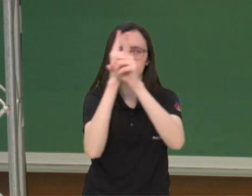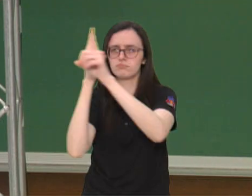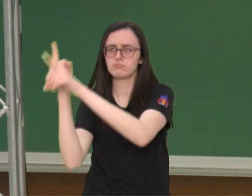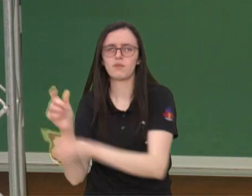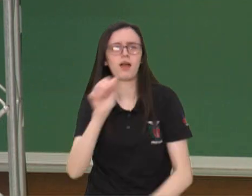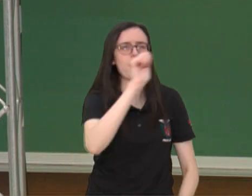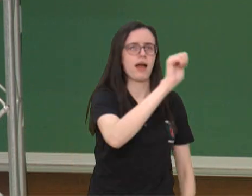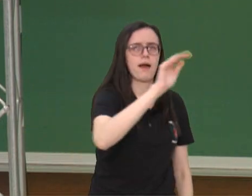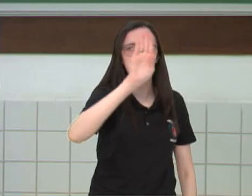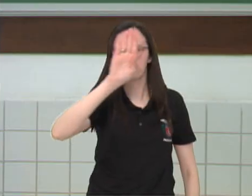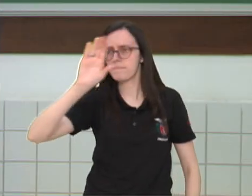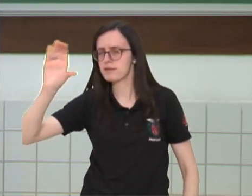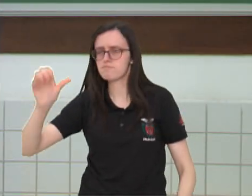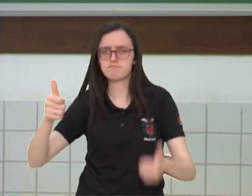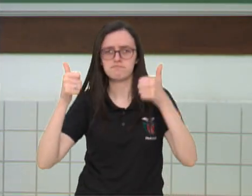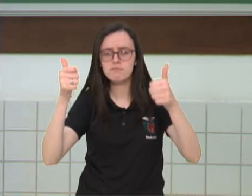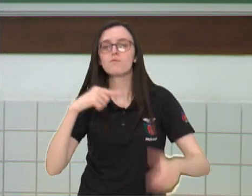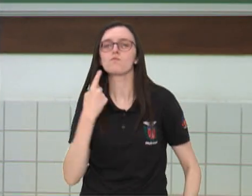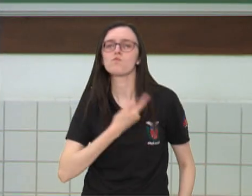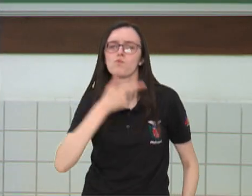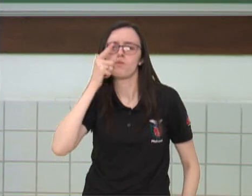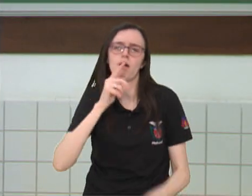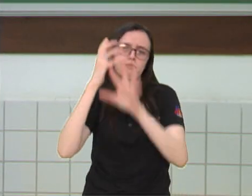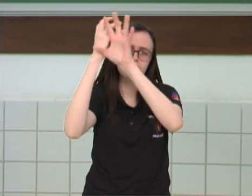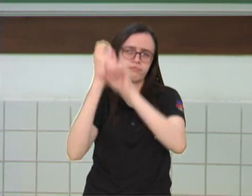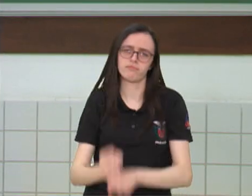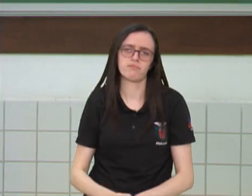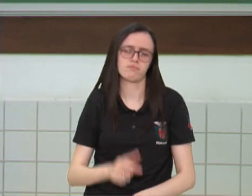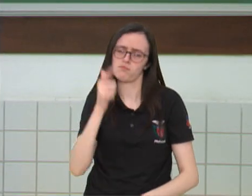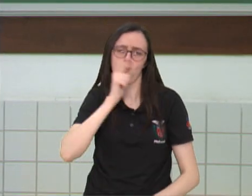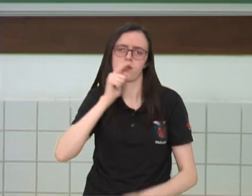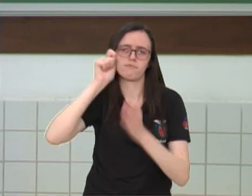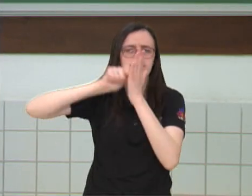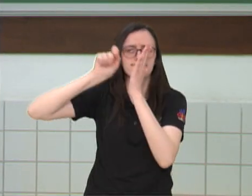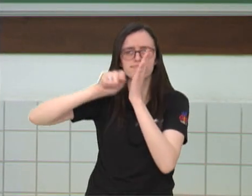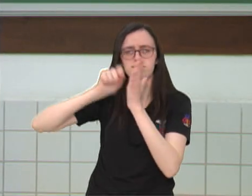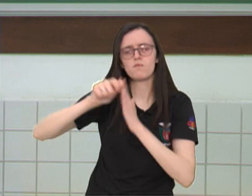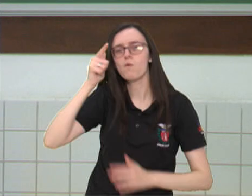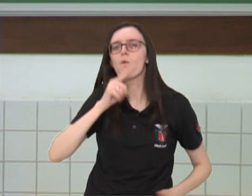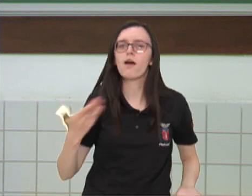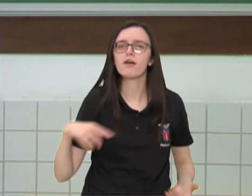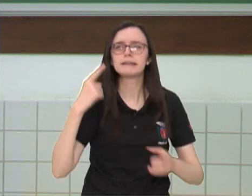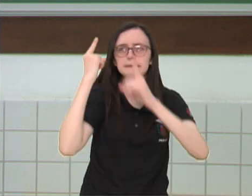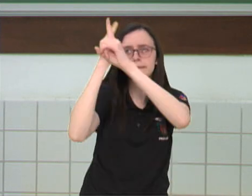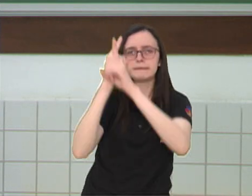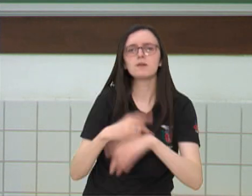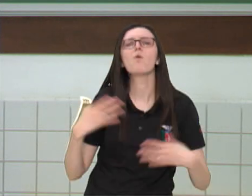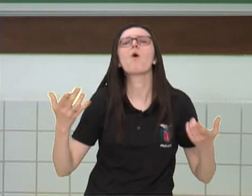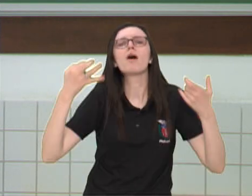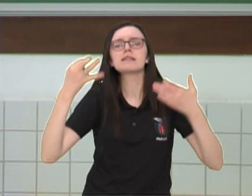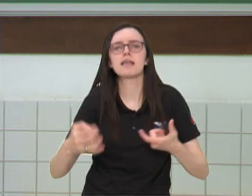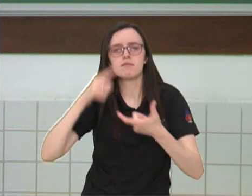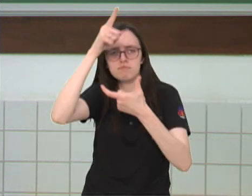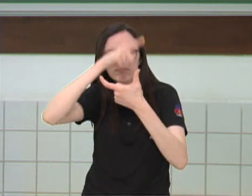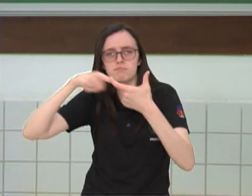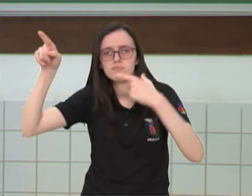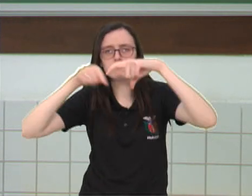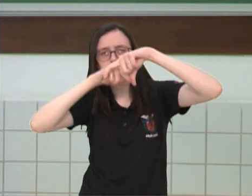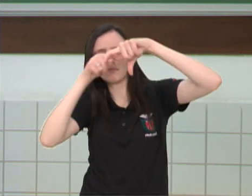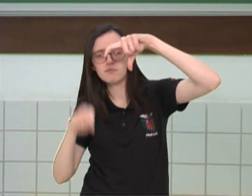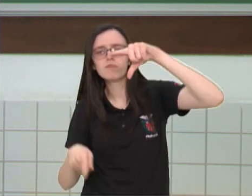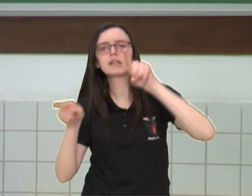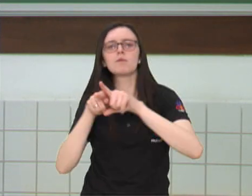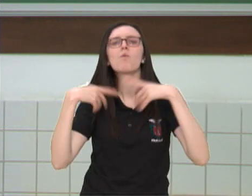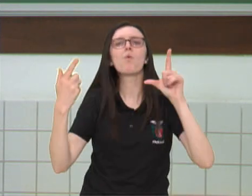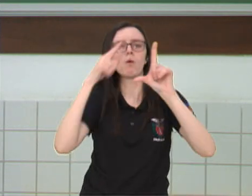da função, a gente consegue calcular tudo. Né? Consegue identificar concavidade, consegue identificar a